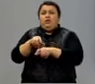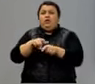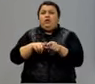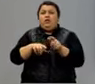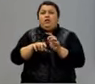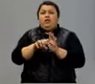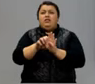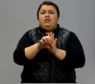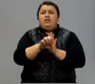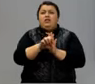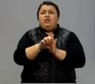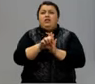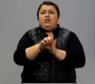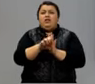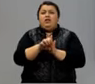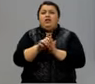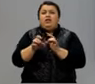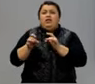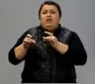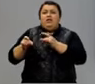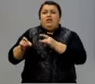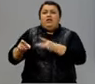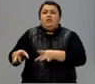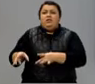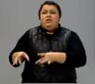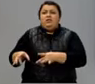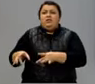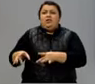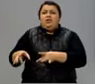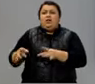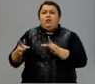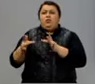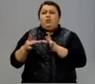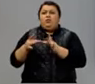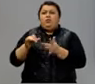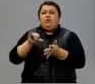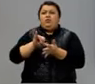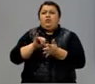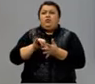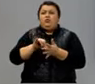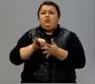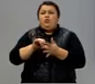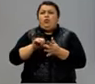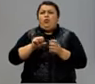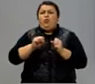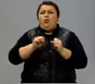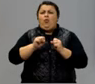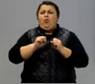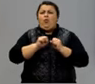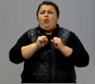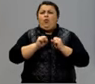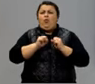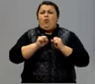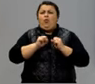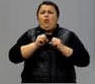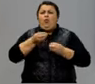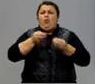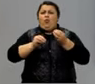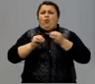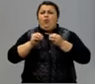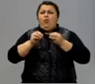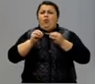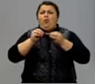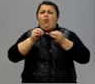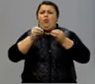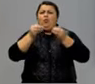o esquistossomo dentro do organismo antes da manifestação de sintomas. Então, aqui, ó, vários conceitos juntos, né, nessa